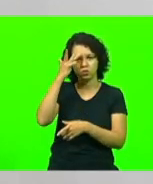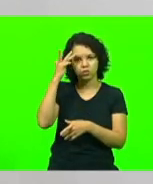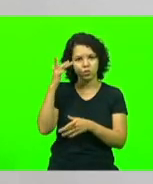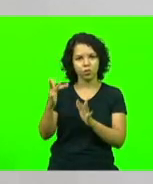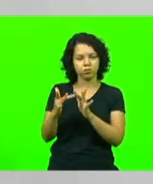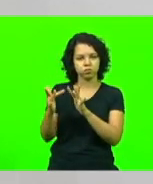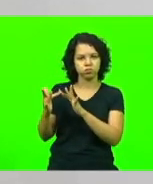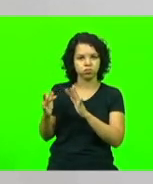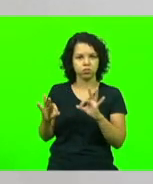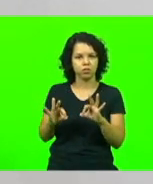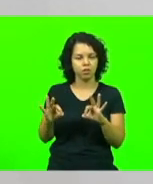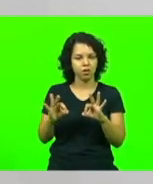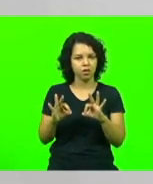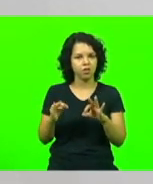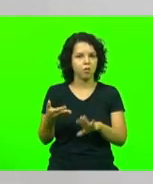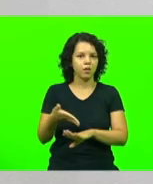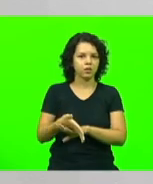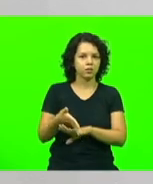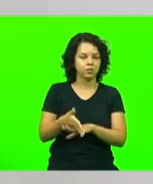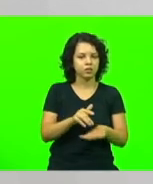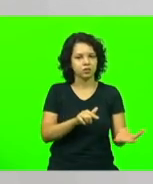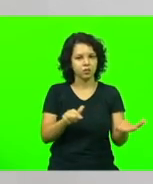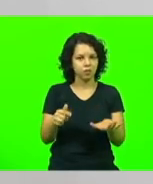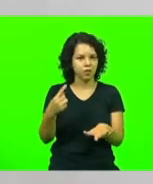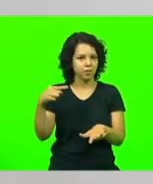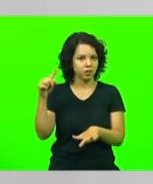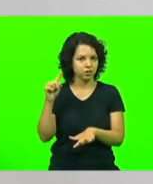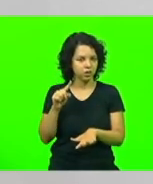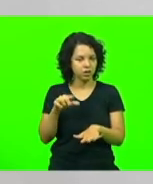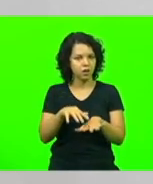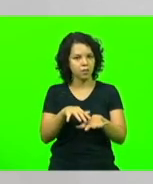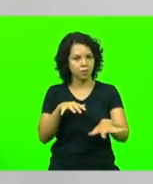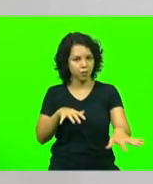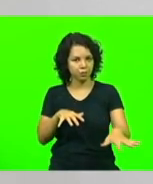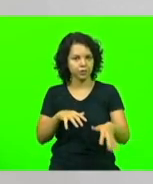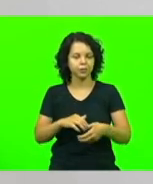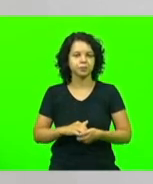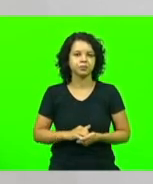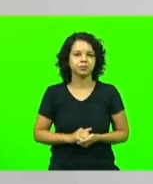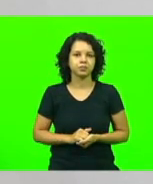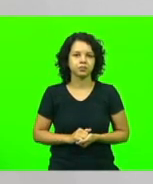tive de participar na semana passada pela sessão de forma remota.